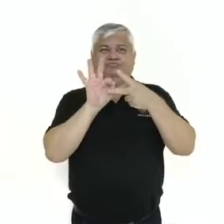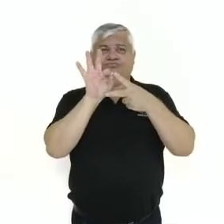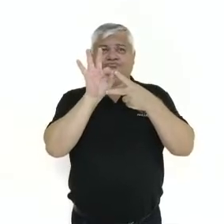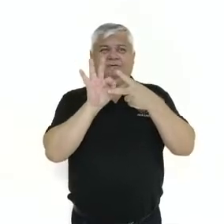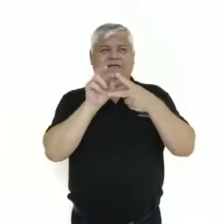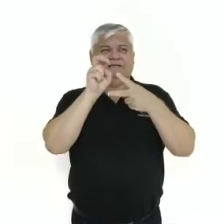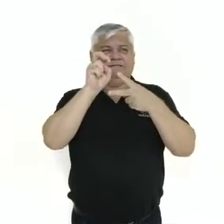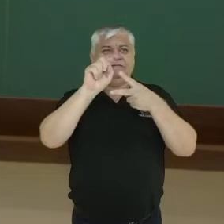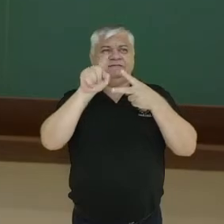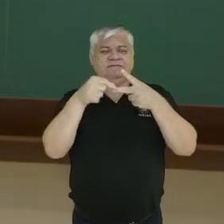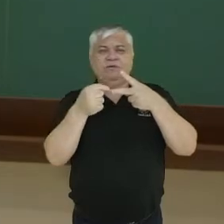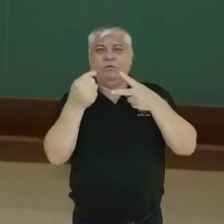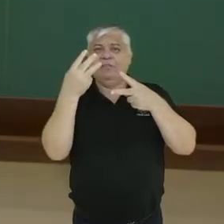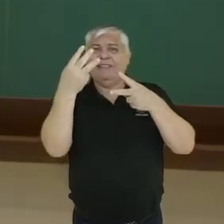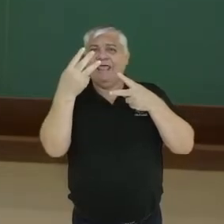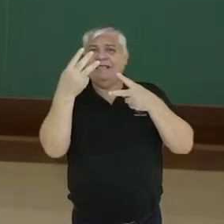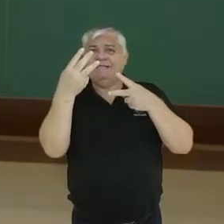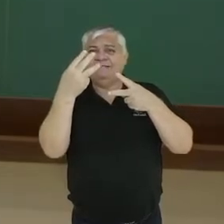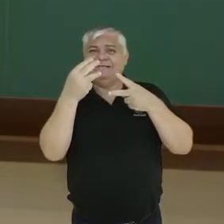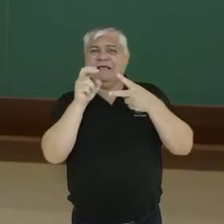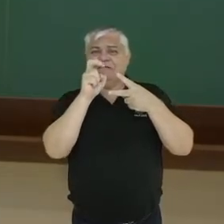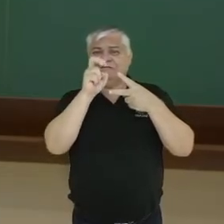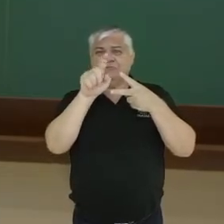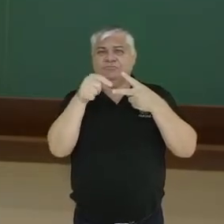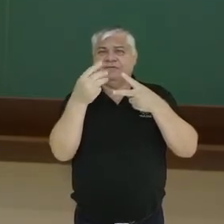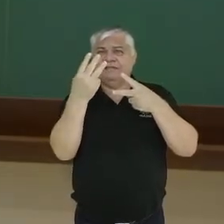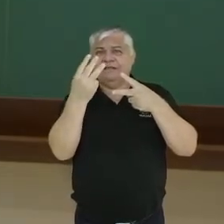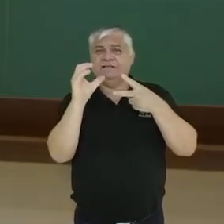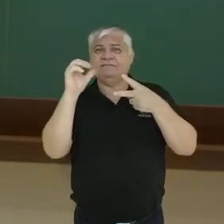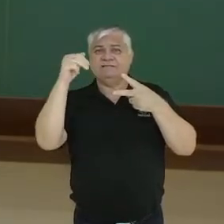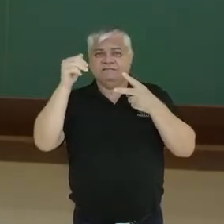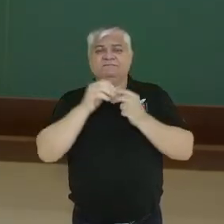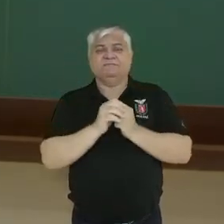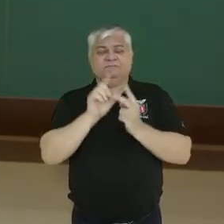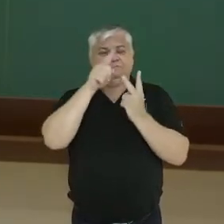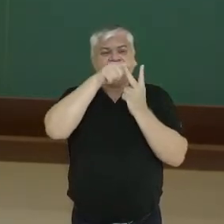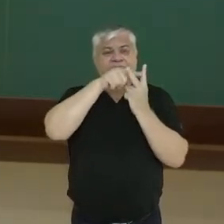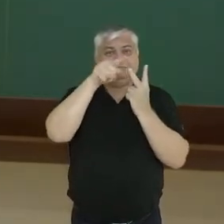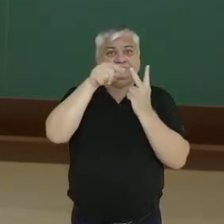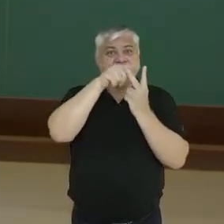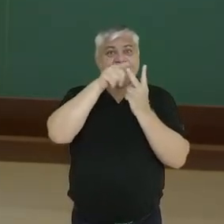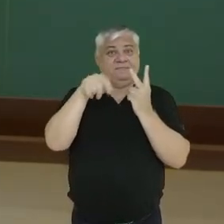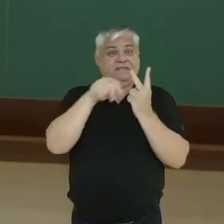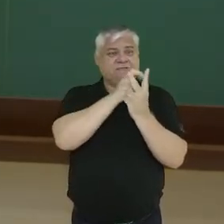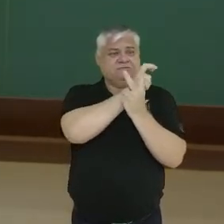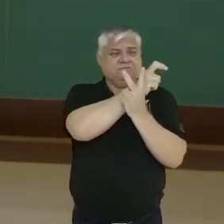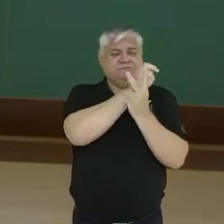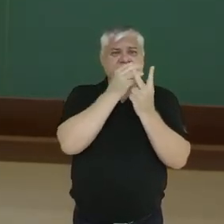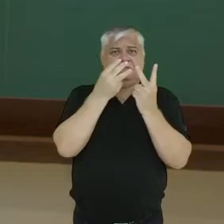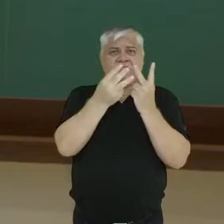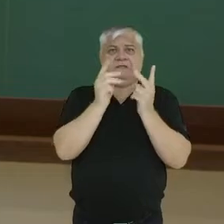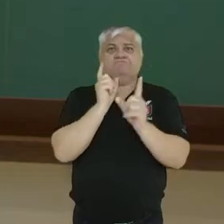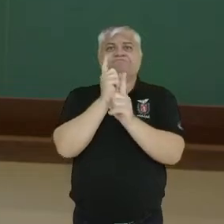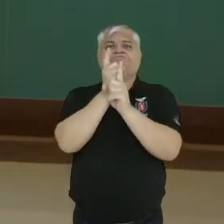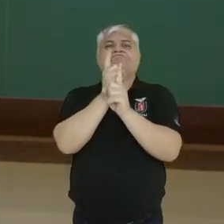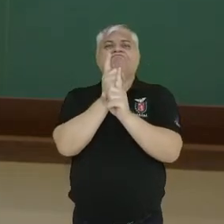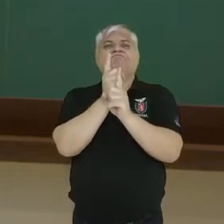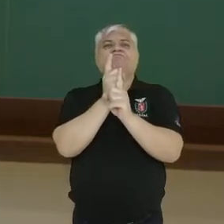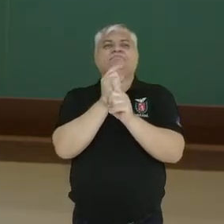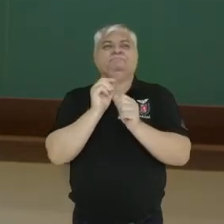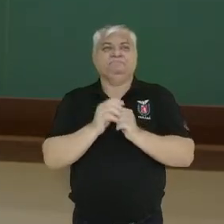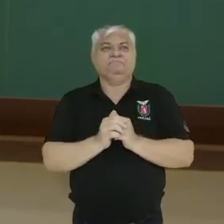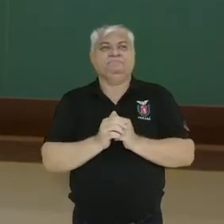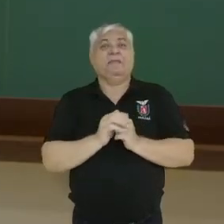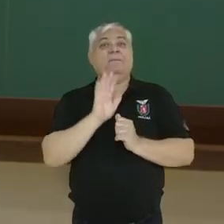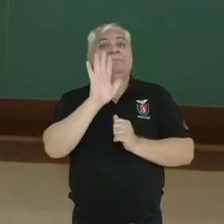centímetros. Então, bem legal, né? Porque a altura é um número irracional, uma raiz. Achei bem joia isso, né?